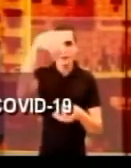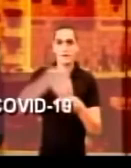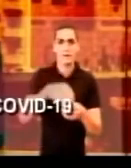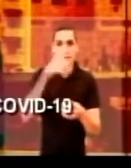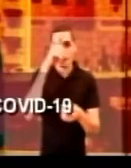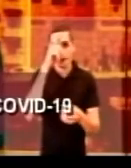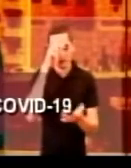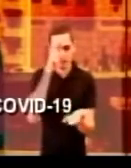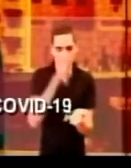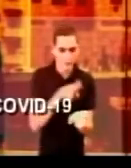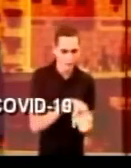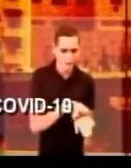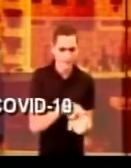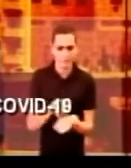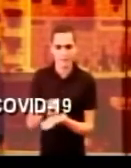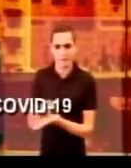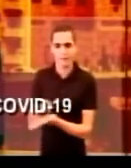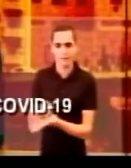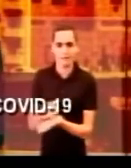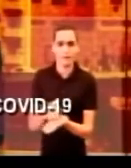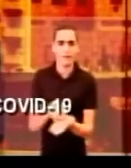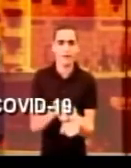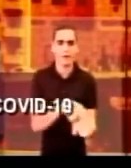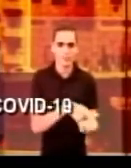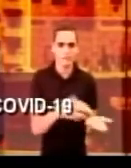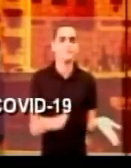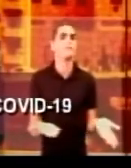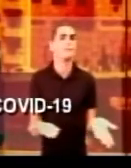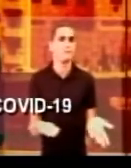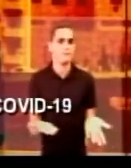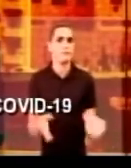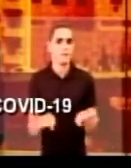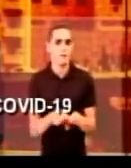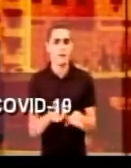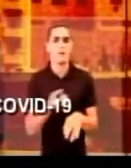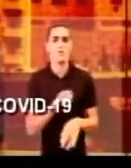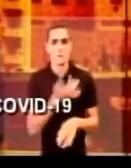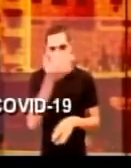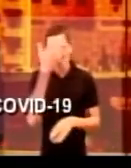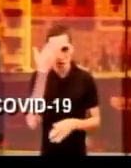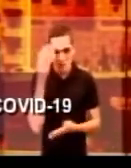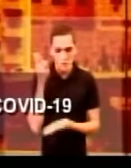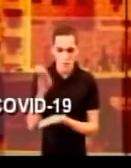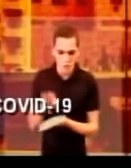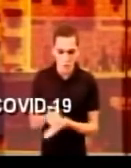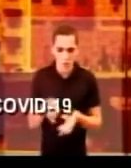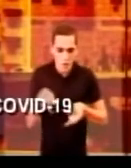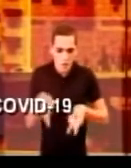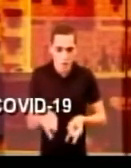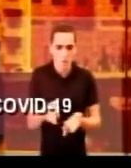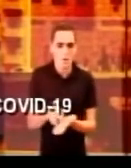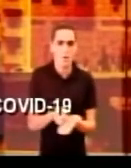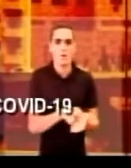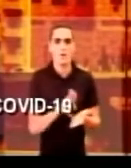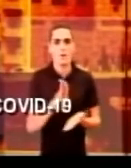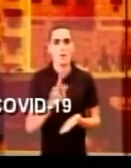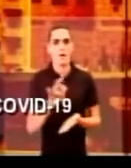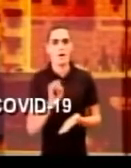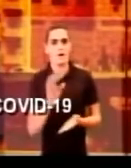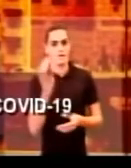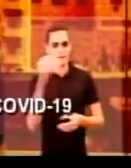que precisam de equipamentos muito sofisticados. Se você não tiver